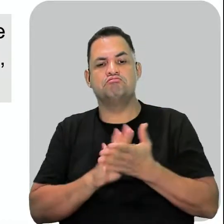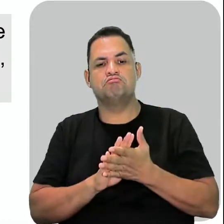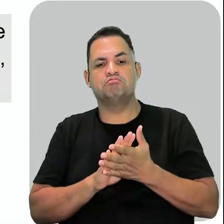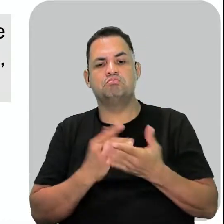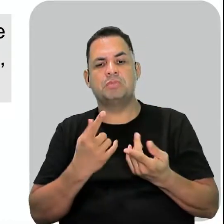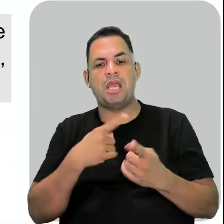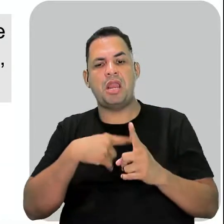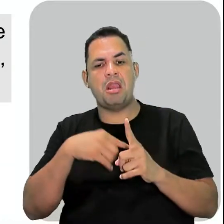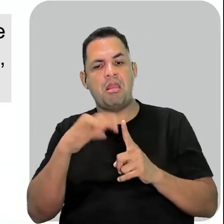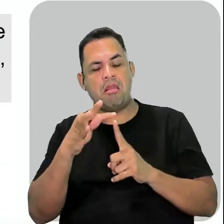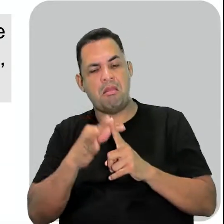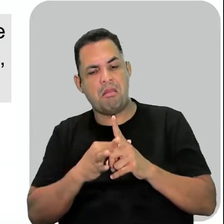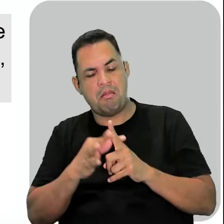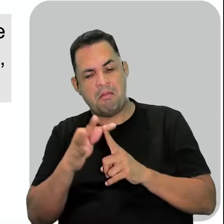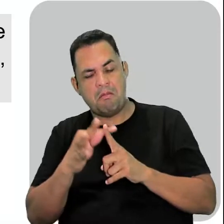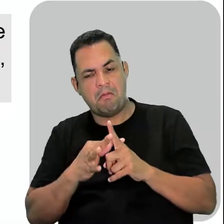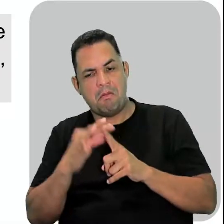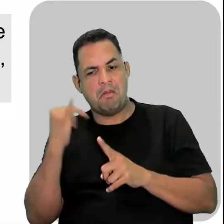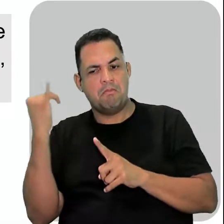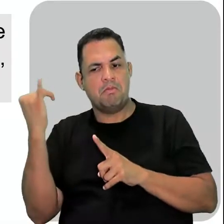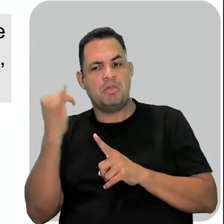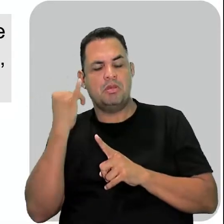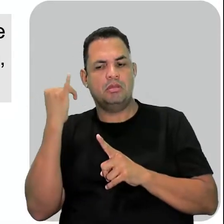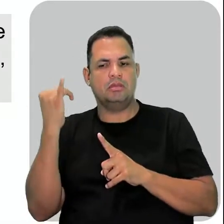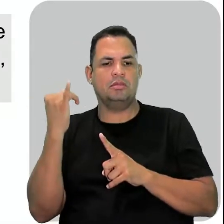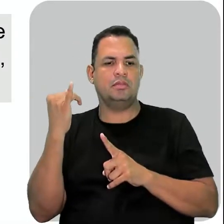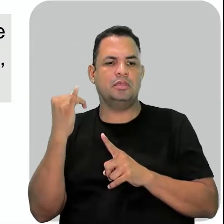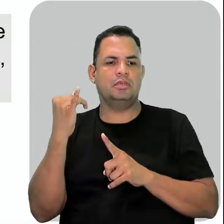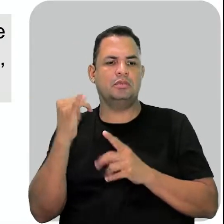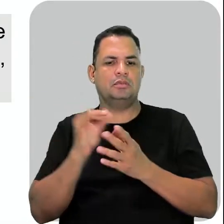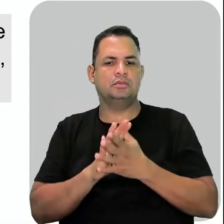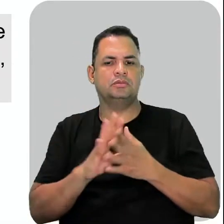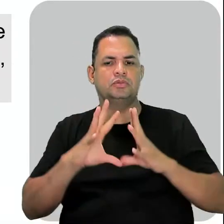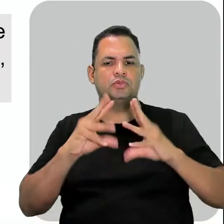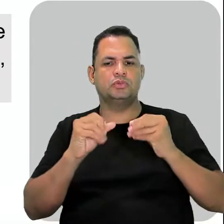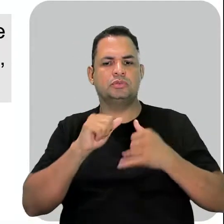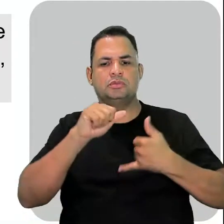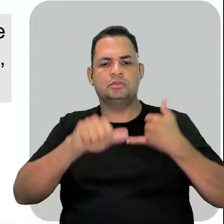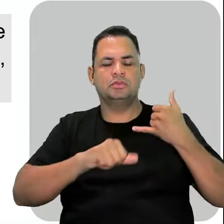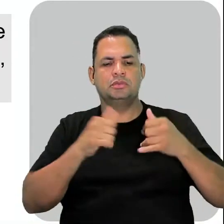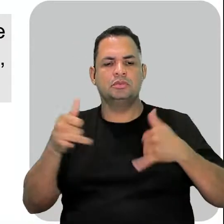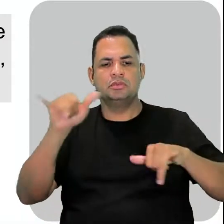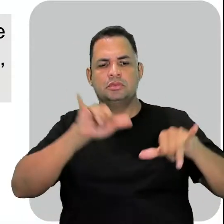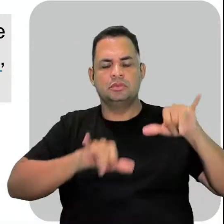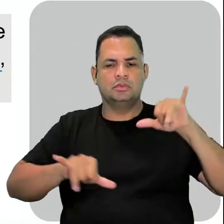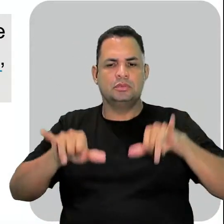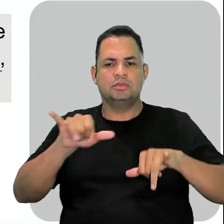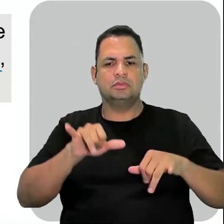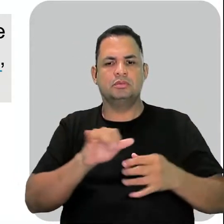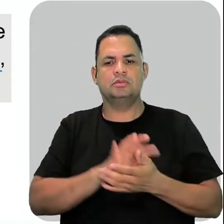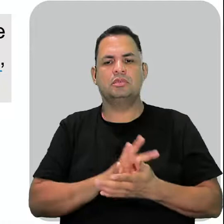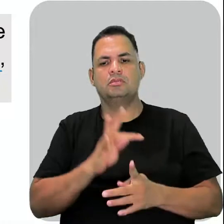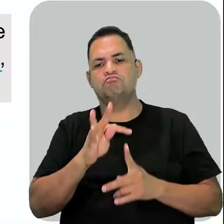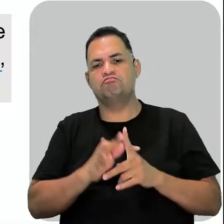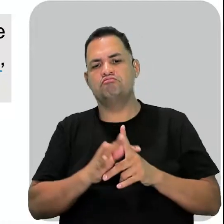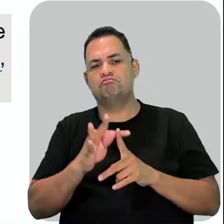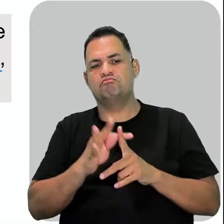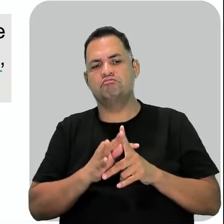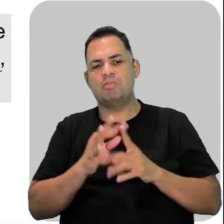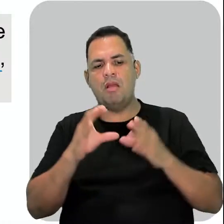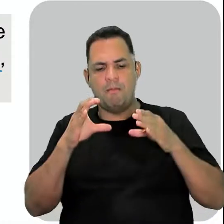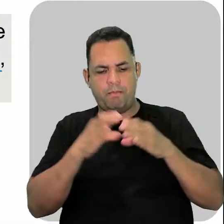alguns fatores importantes, que são os fatores importantes em todas as reações químicas, tá, pessoal? A temperatura,